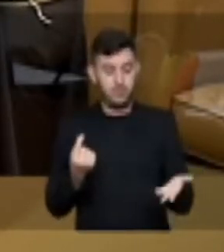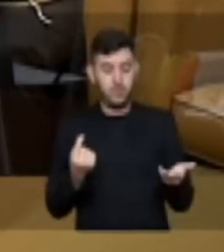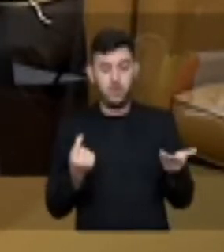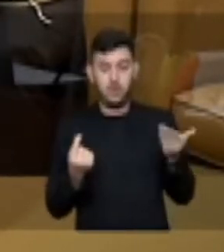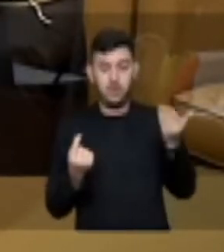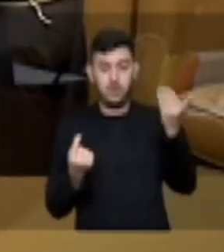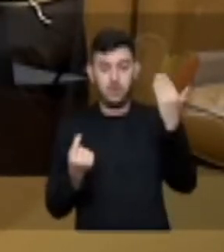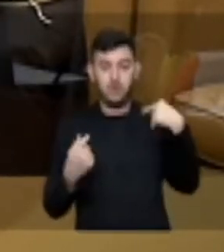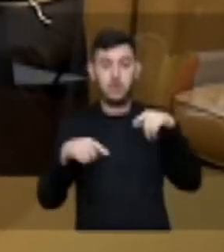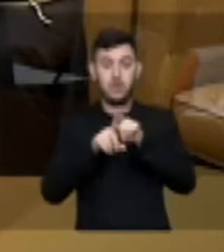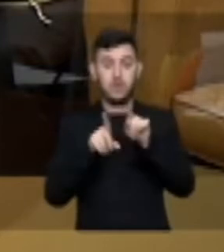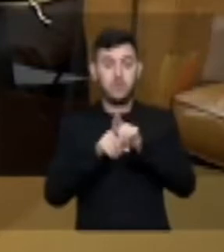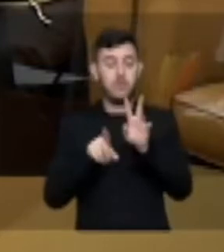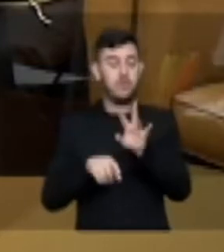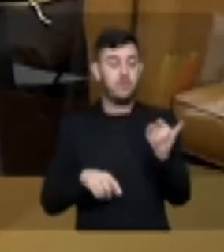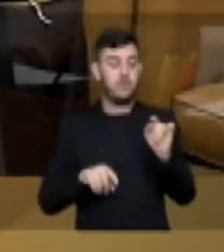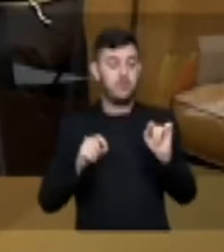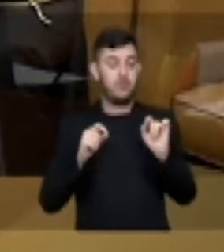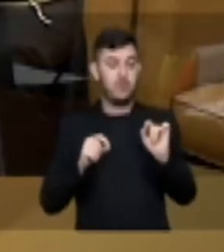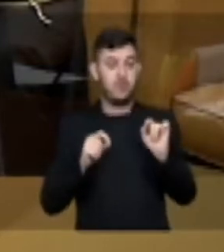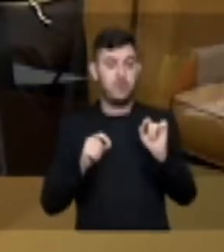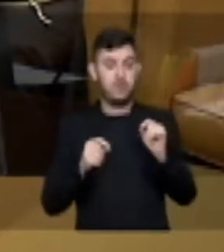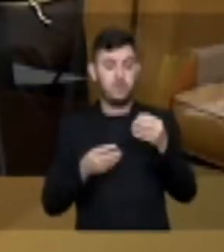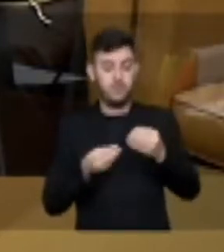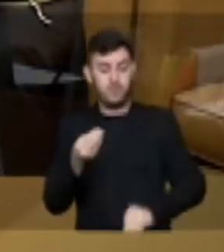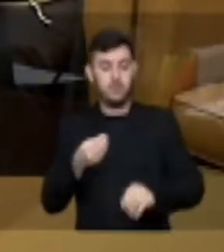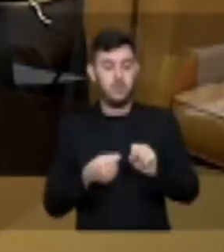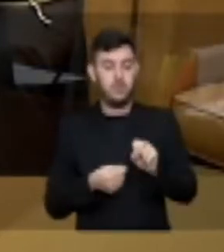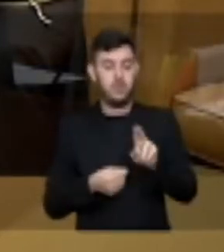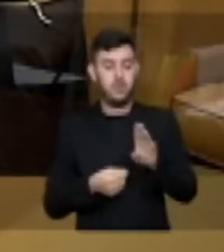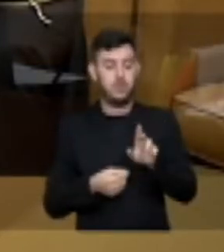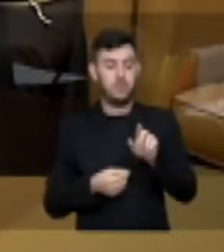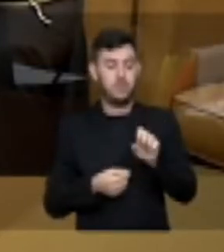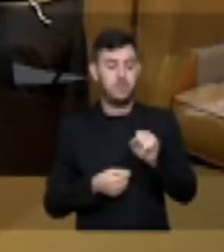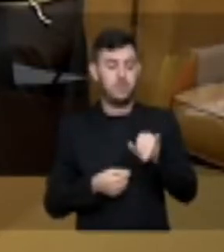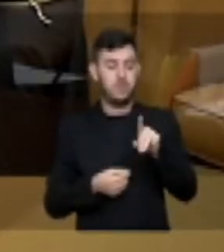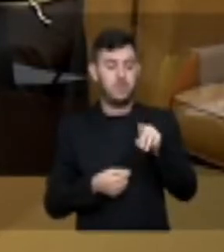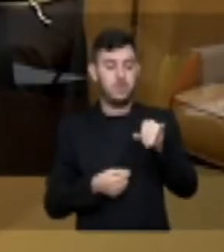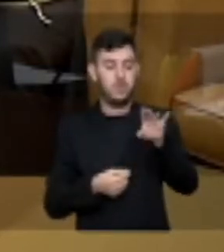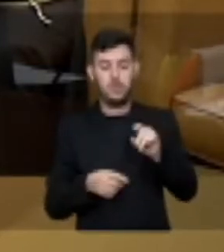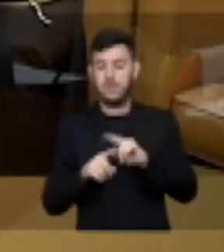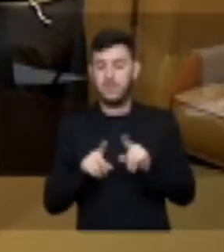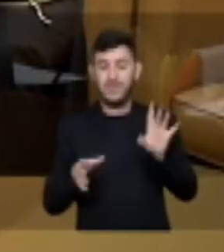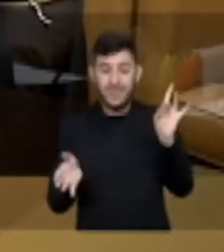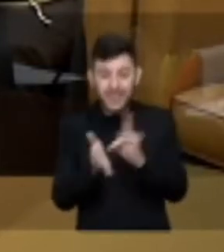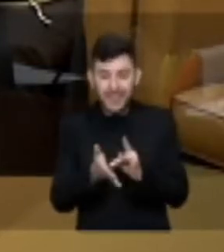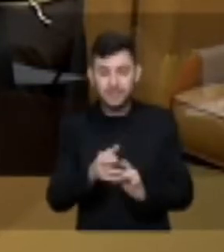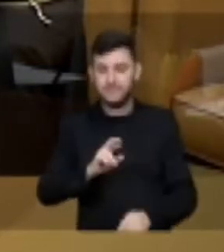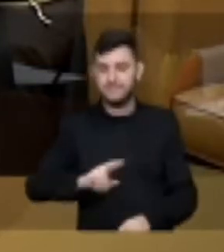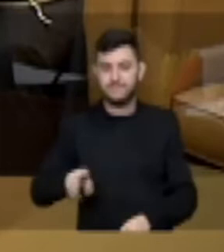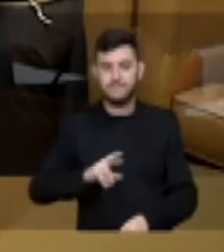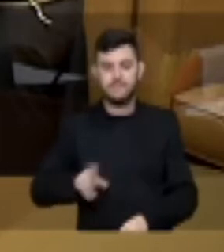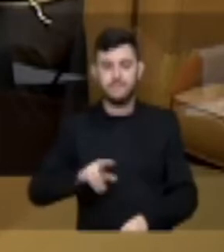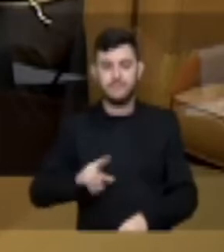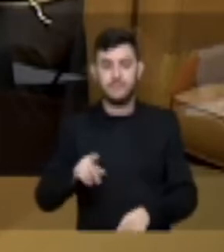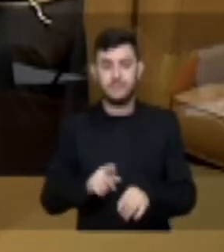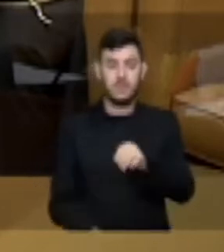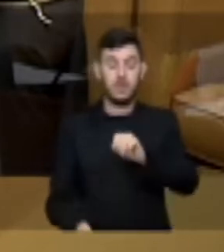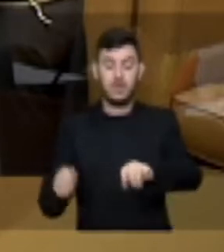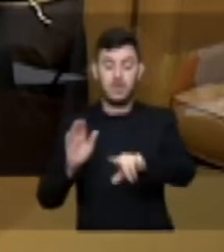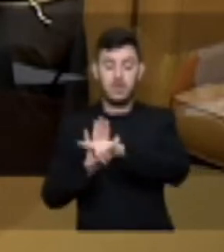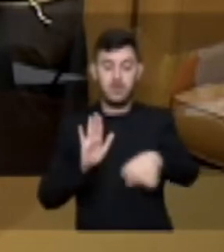existência de subsídio cruzado, o que não é verdade. Muito ao contrário do alegado, a nova legislação estabeleceu